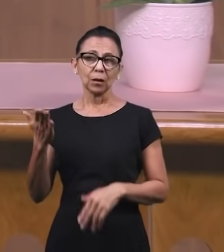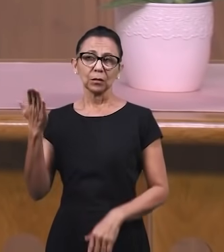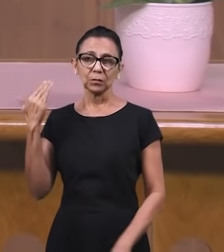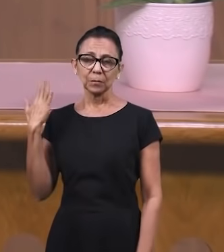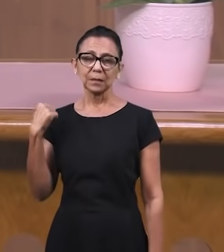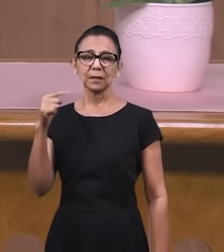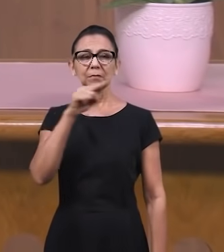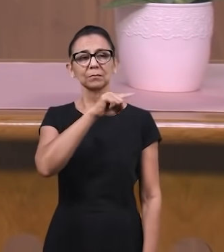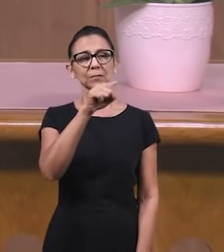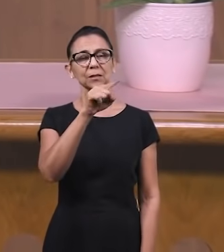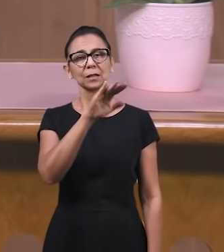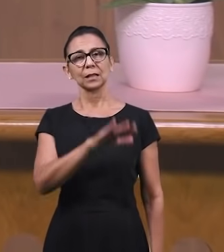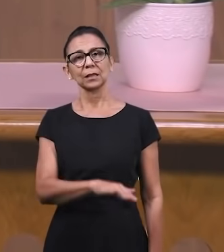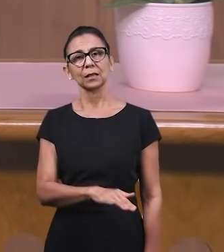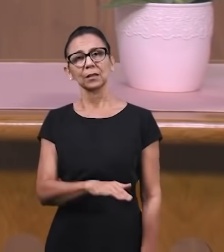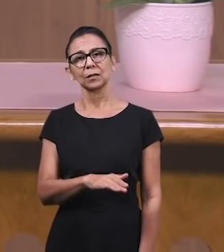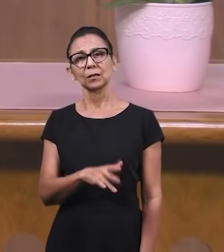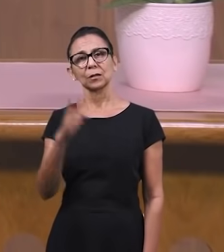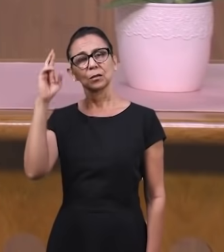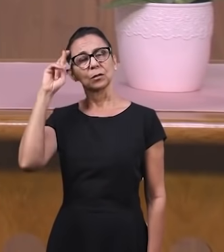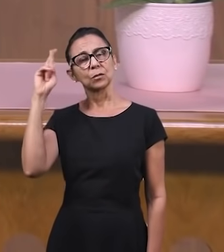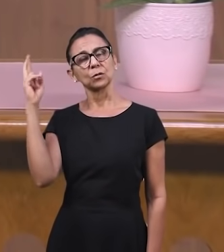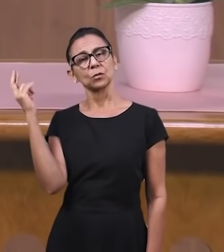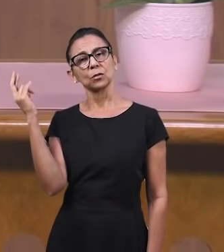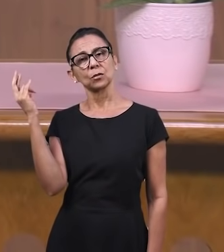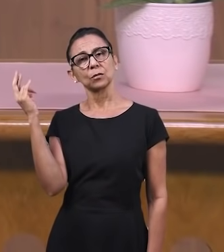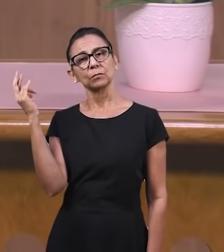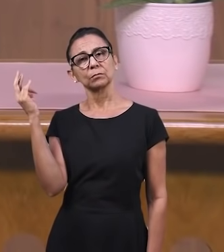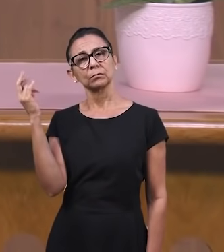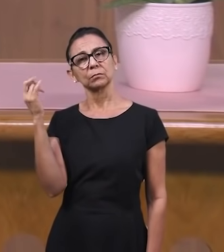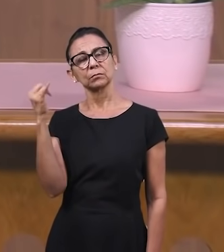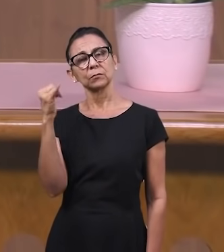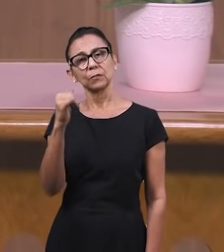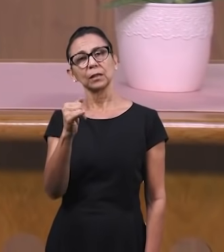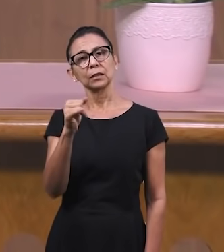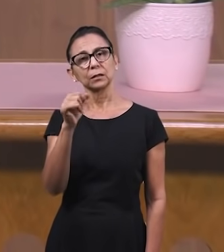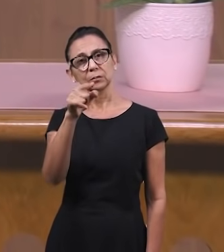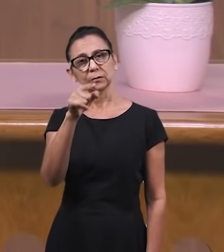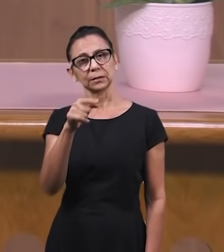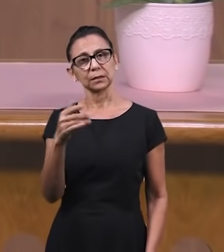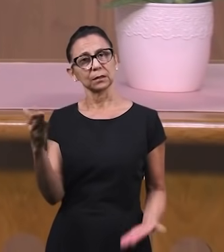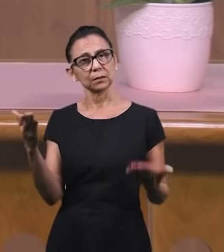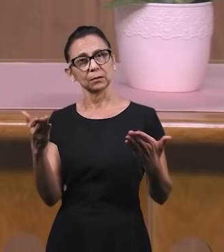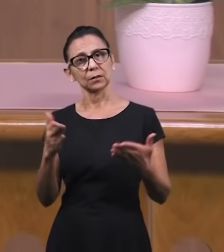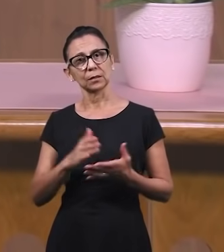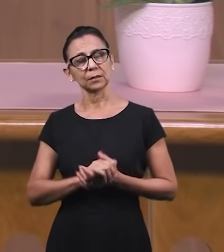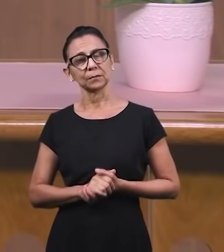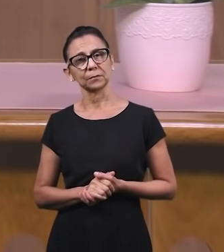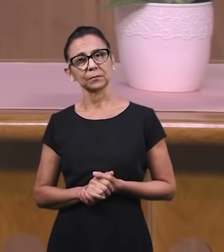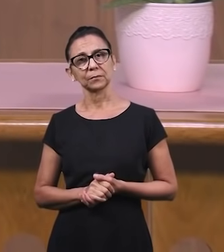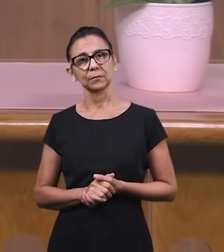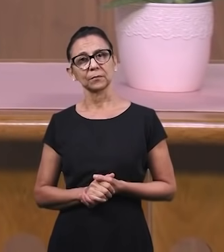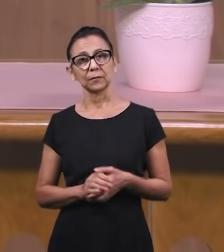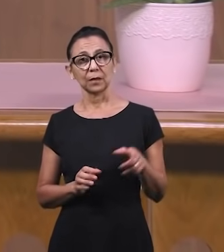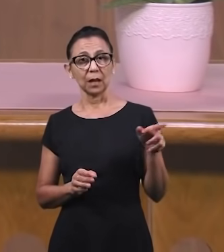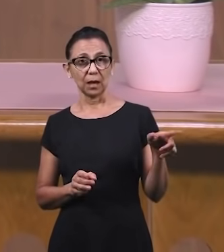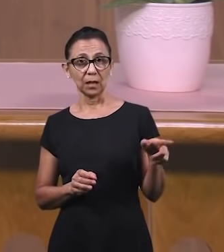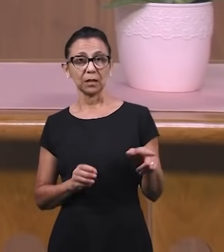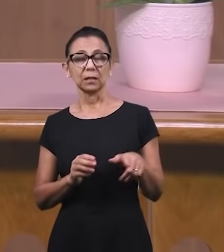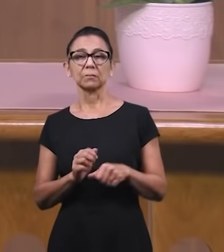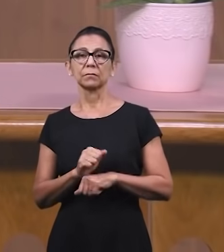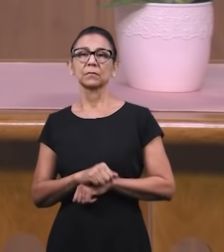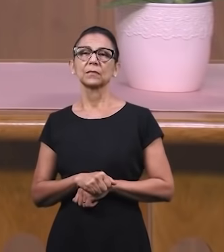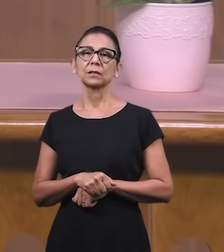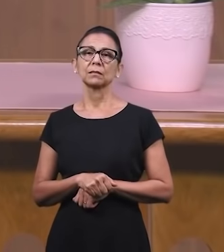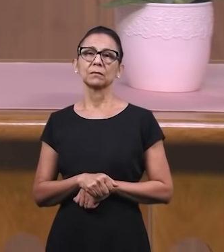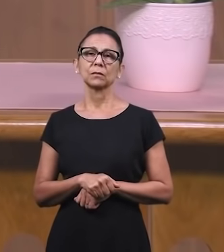Senhor também quer de você esse posicionamento. Ele está se dirigindo a você. Zaqueu esperava